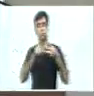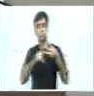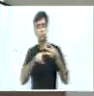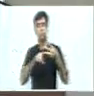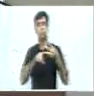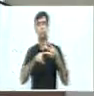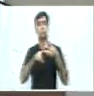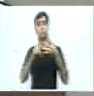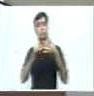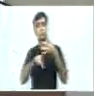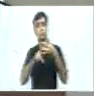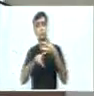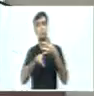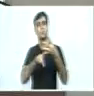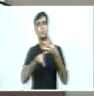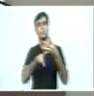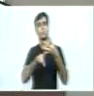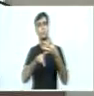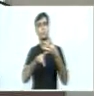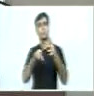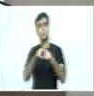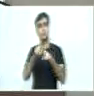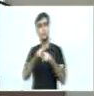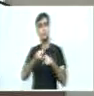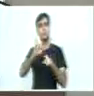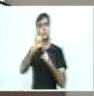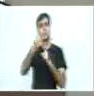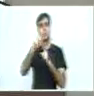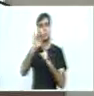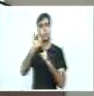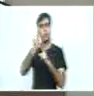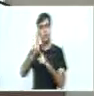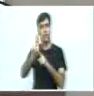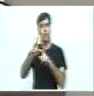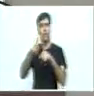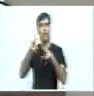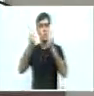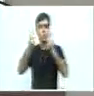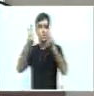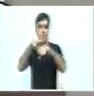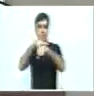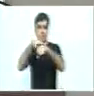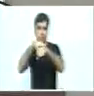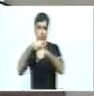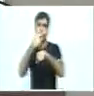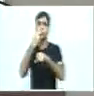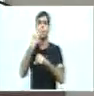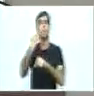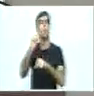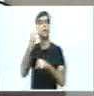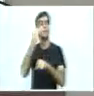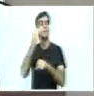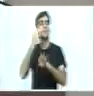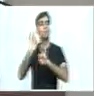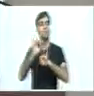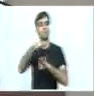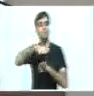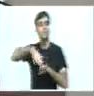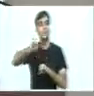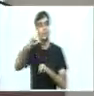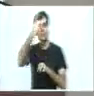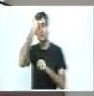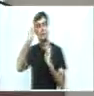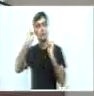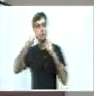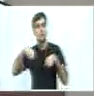águas e um de que cria o IPTU verde, ou seja, um incentivo fiscal para aqueles proprietários